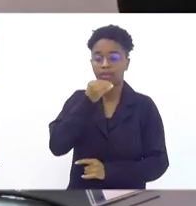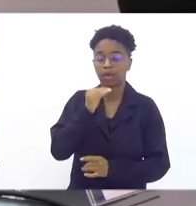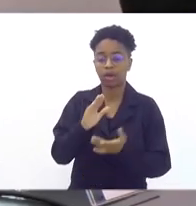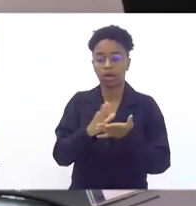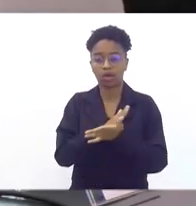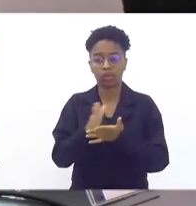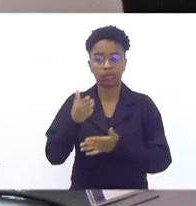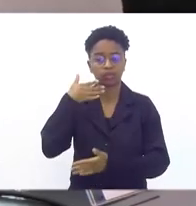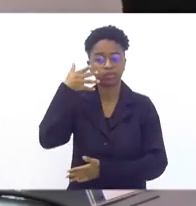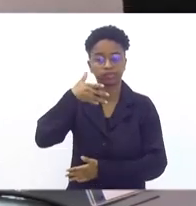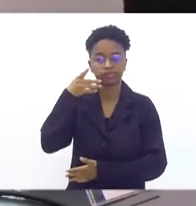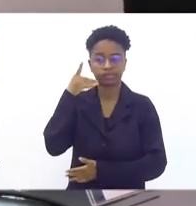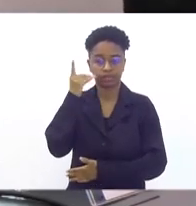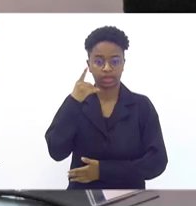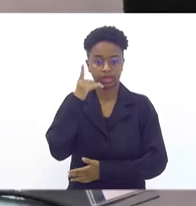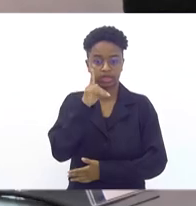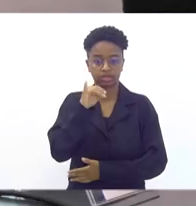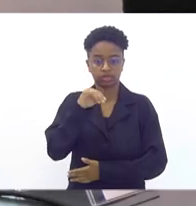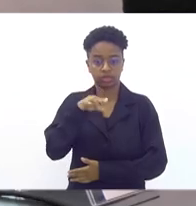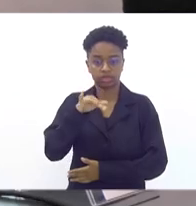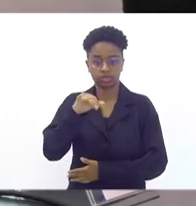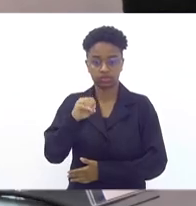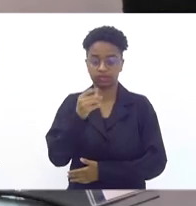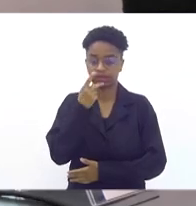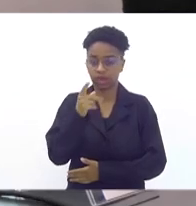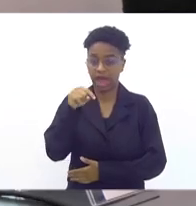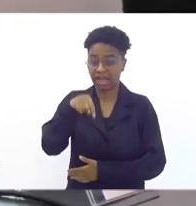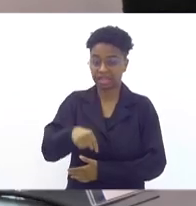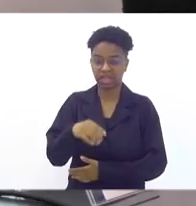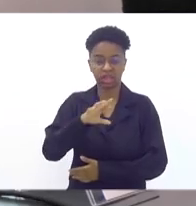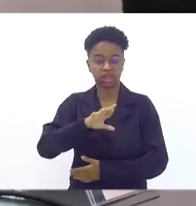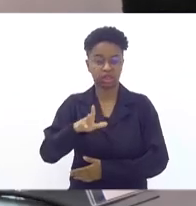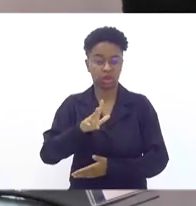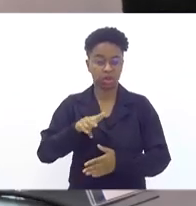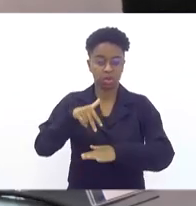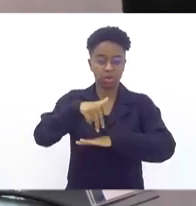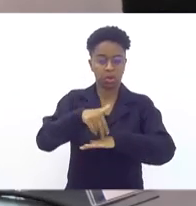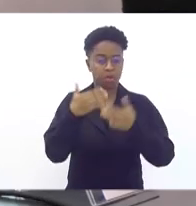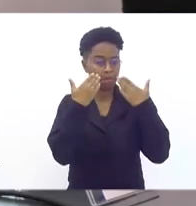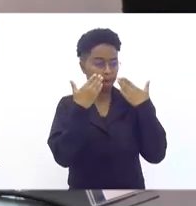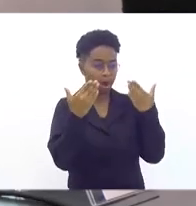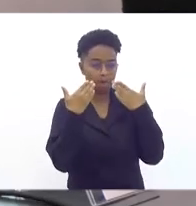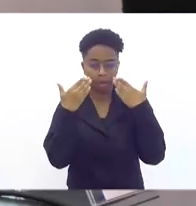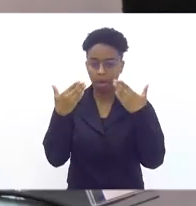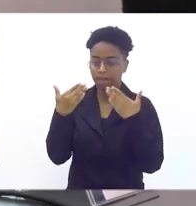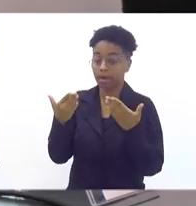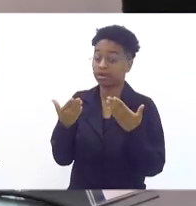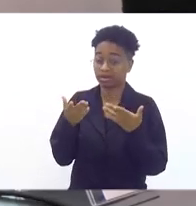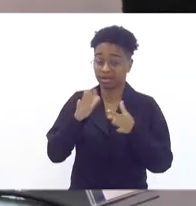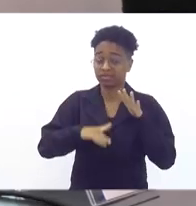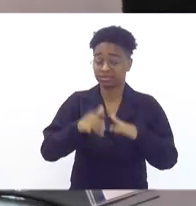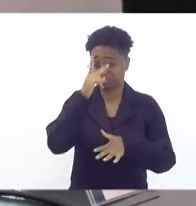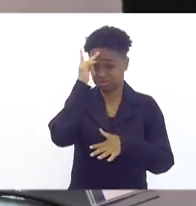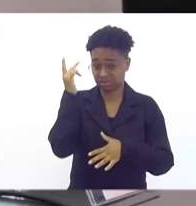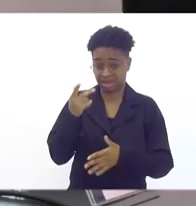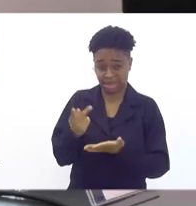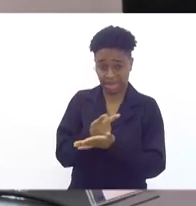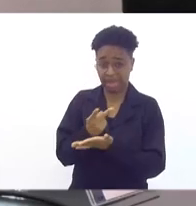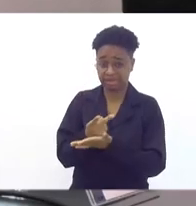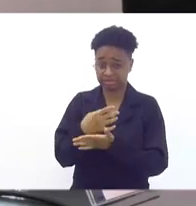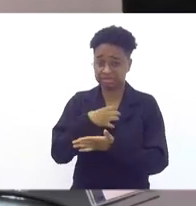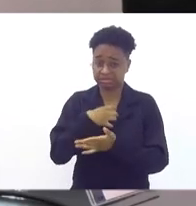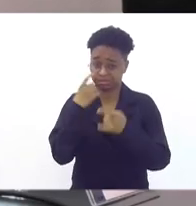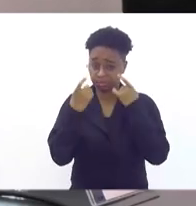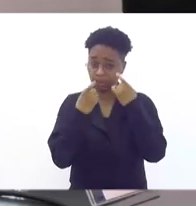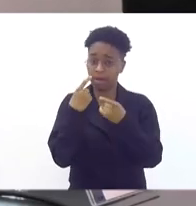Deputado Dionísio falou que isso aqui não é palanque e essa CPI para quem olha de Fora que tá fazendo errado deve bater um desespero porque